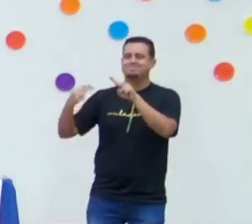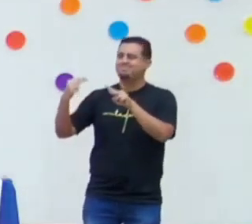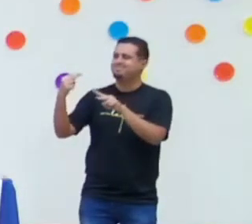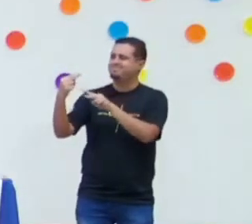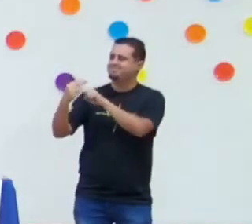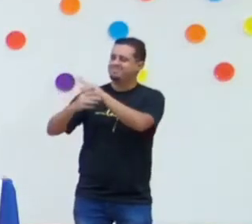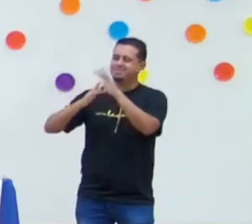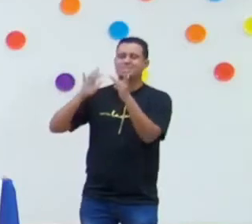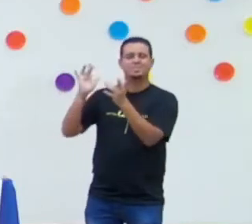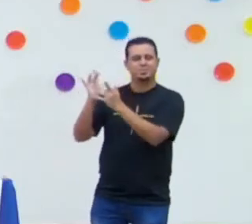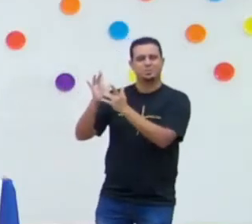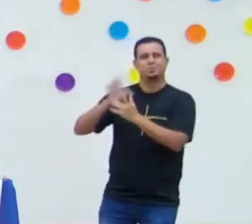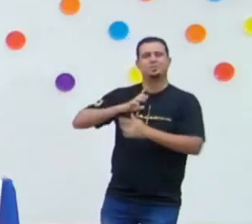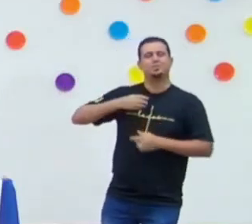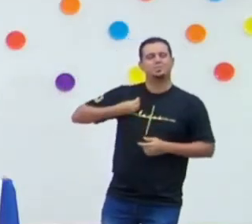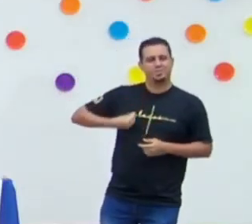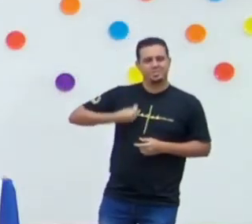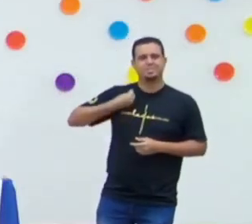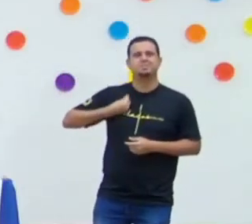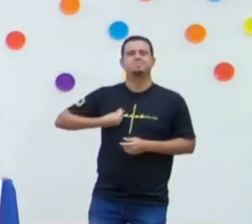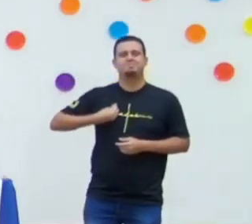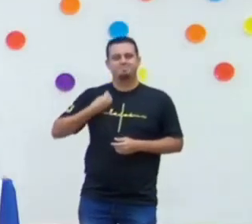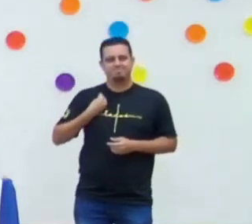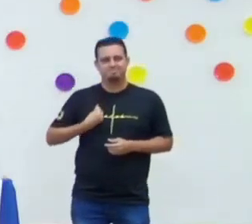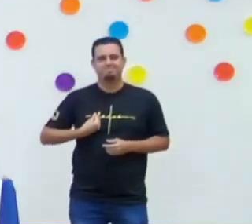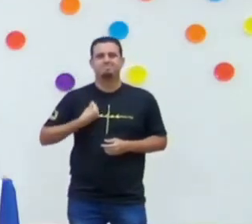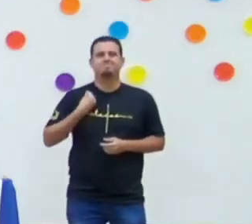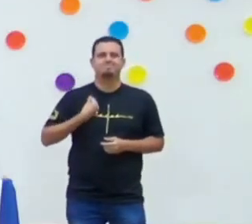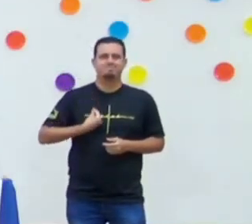que vivo está.